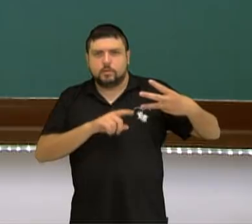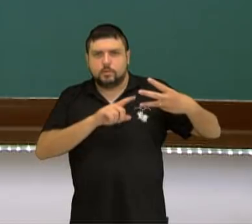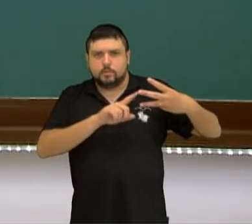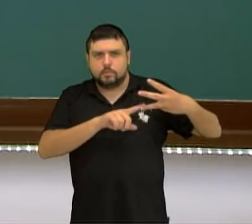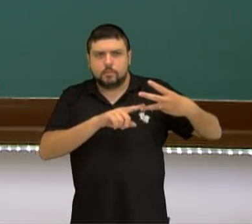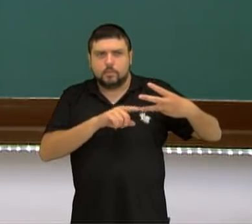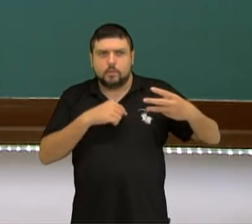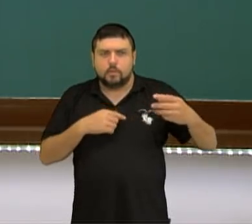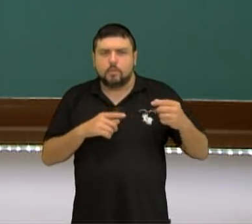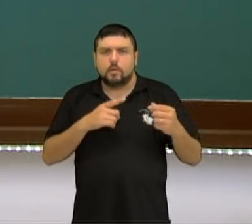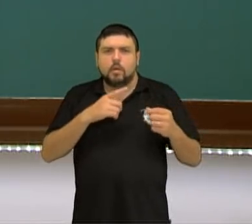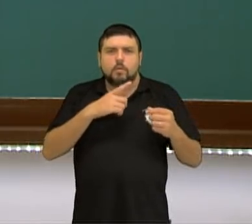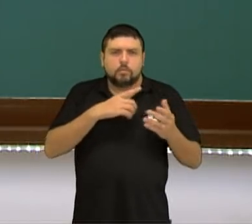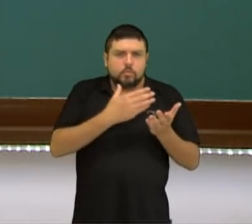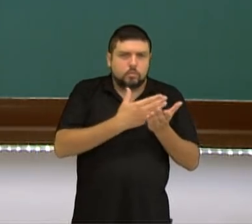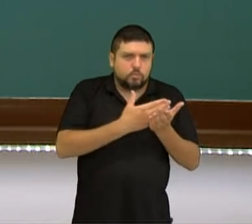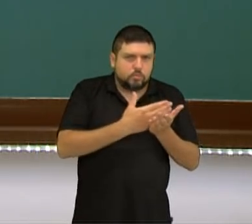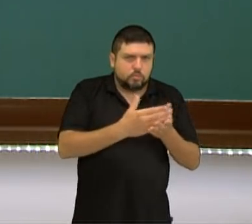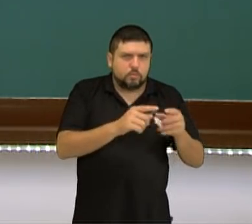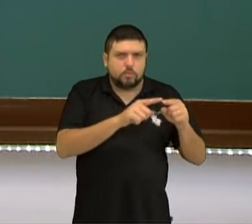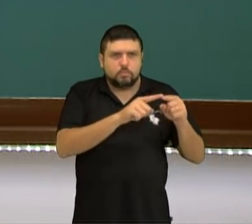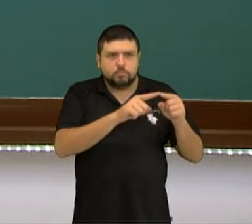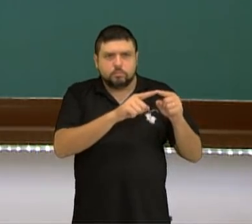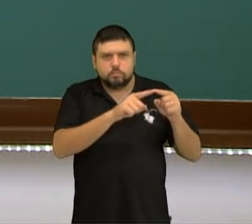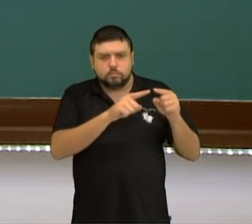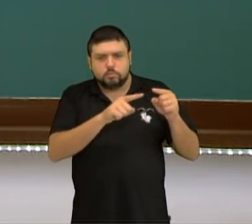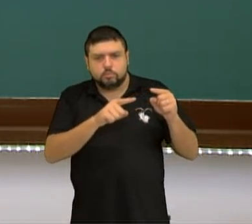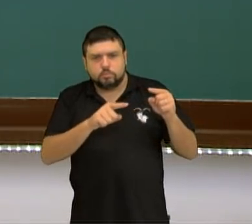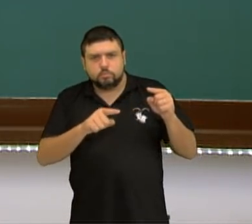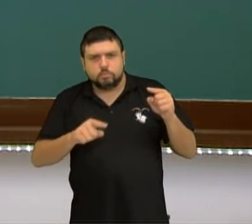inicial. Este valor teve uma queda